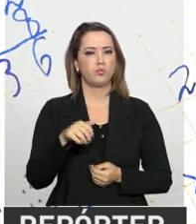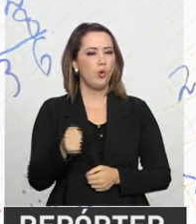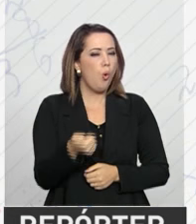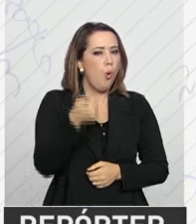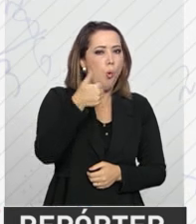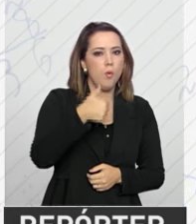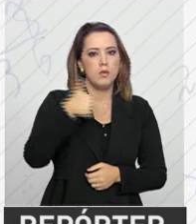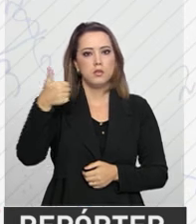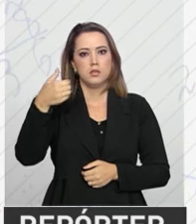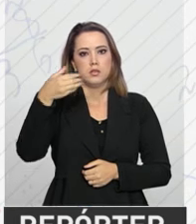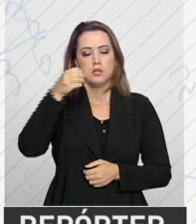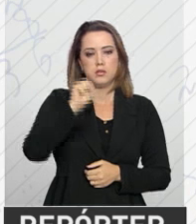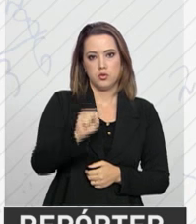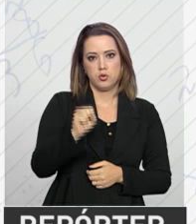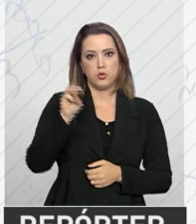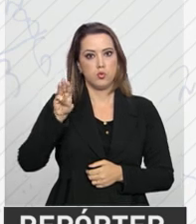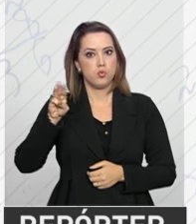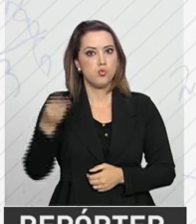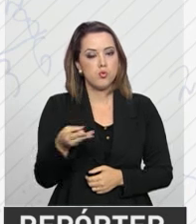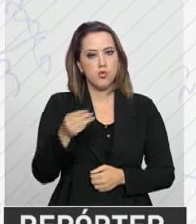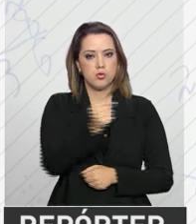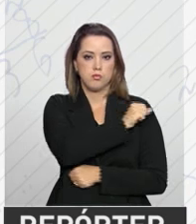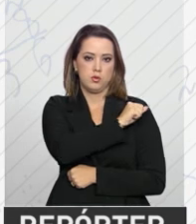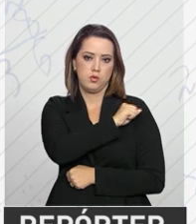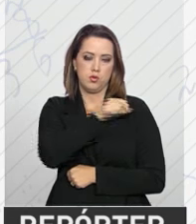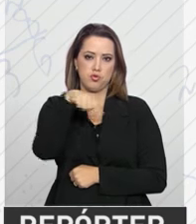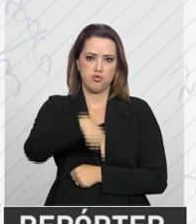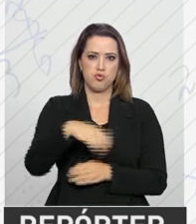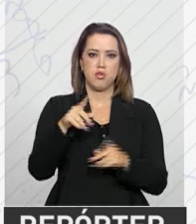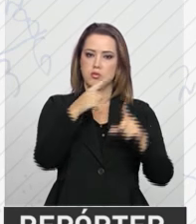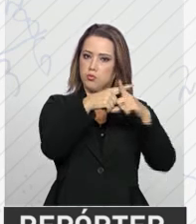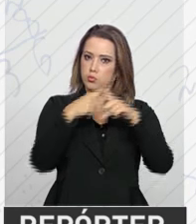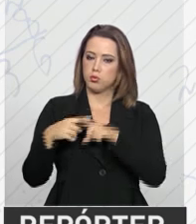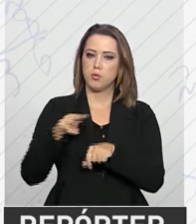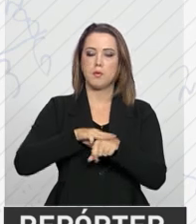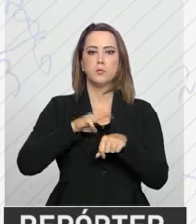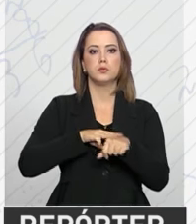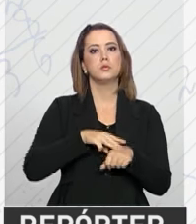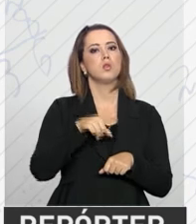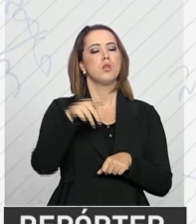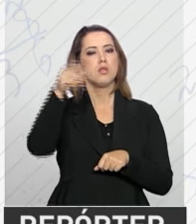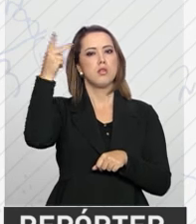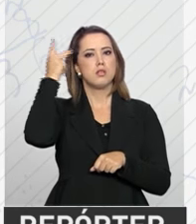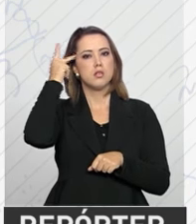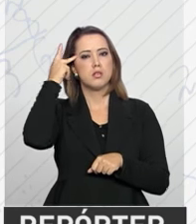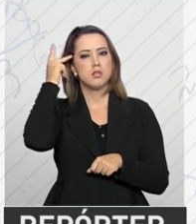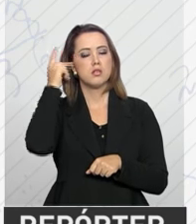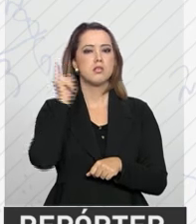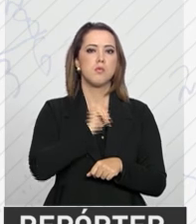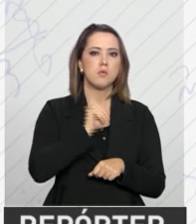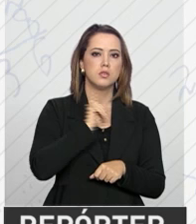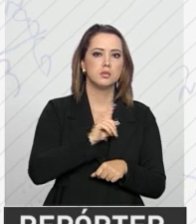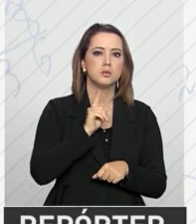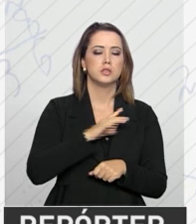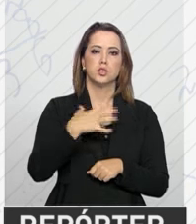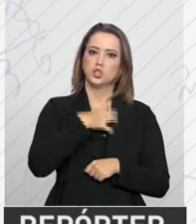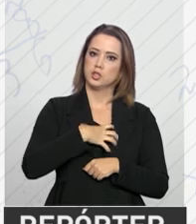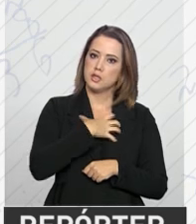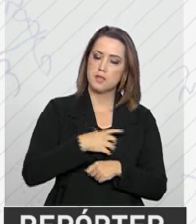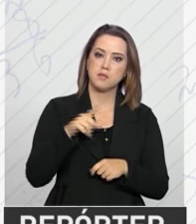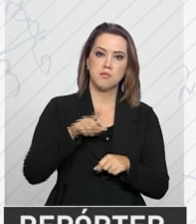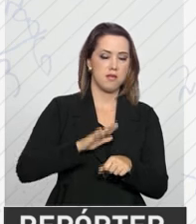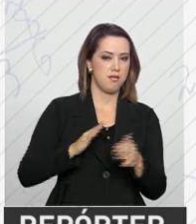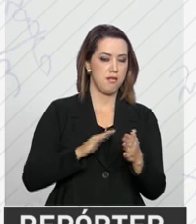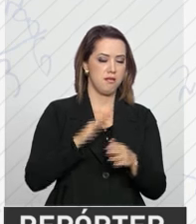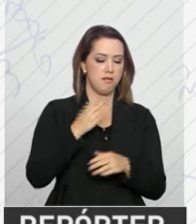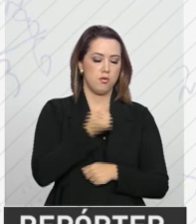milhões de alunos se inscreveram na Olimpíada. São Paulo, Minas Gerais e Bahia são estados com o maior número de participantes. A